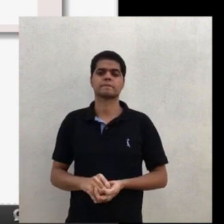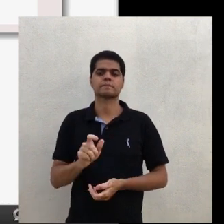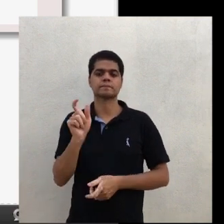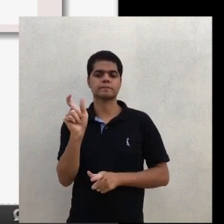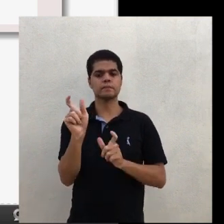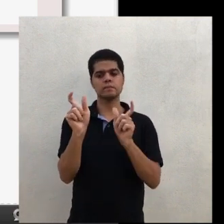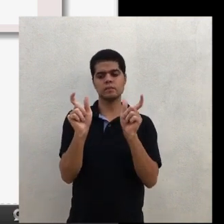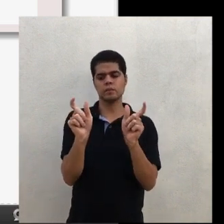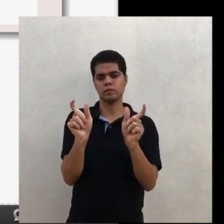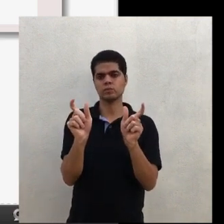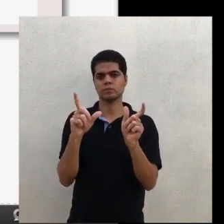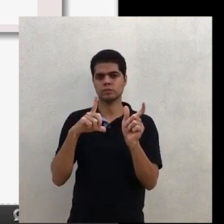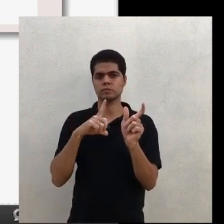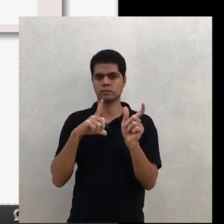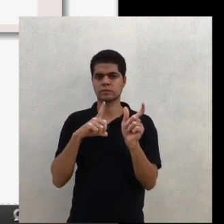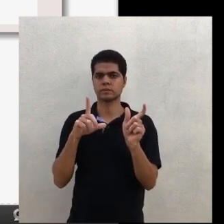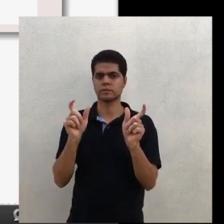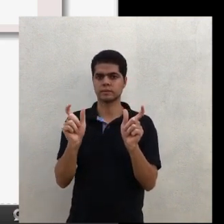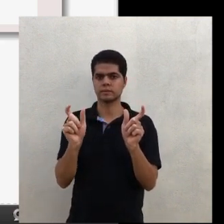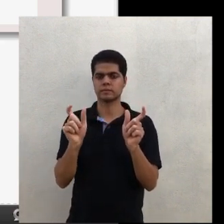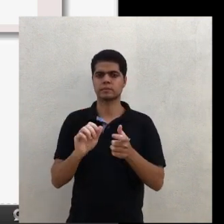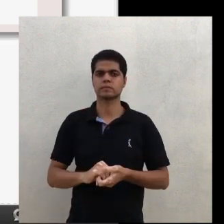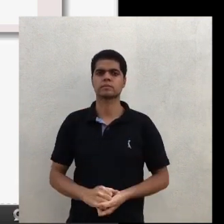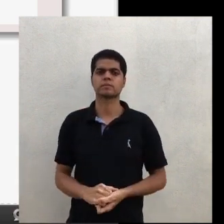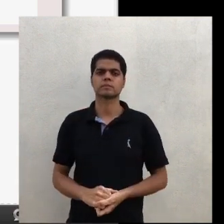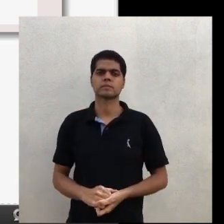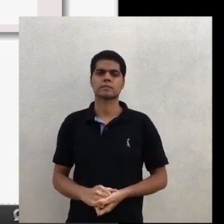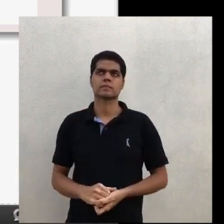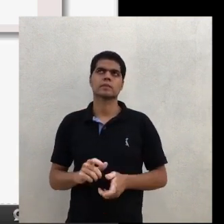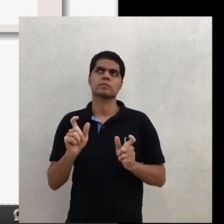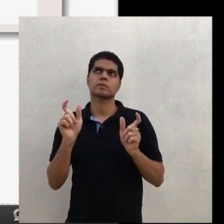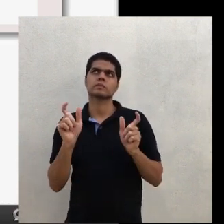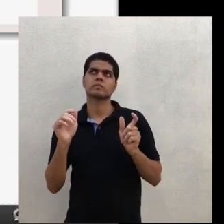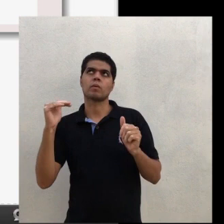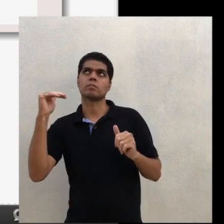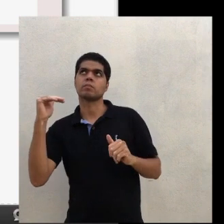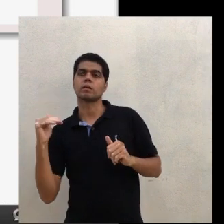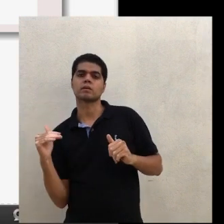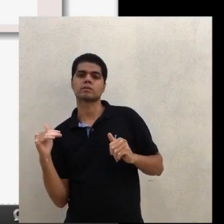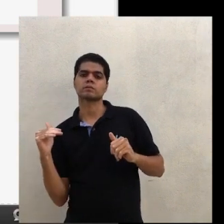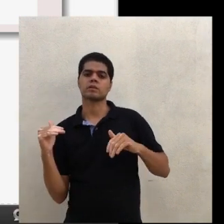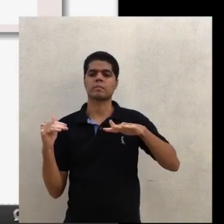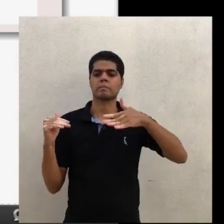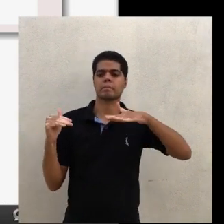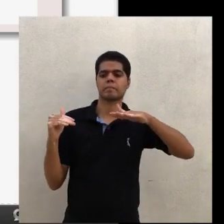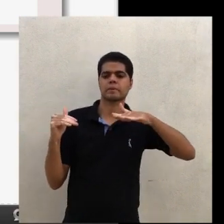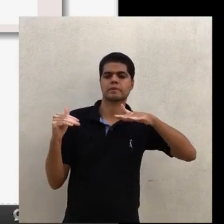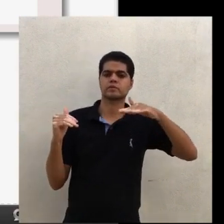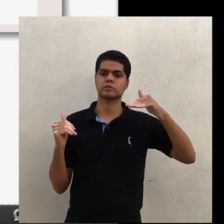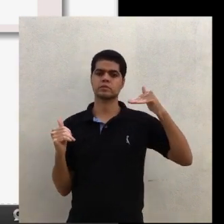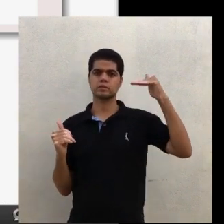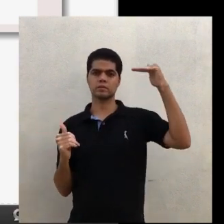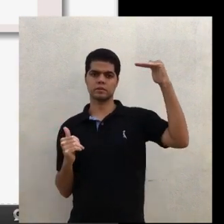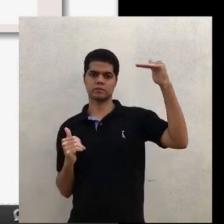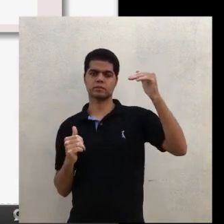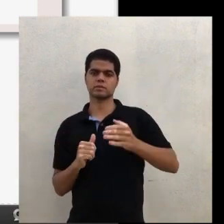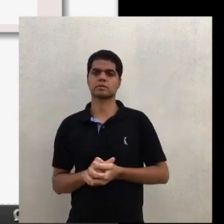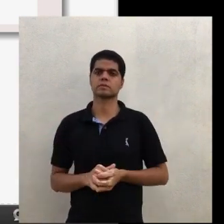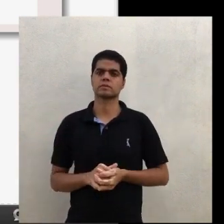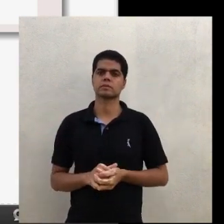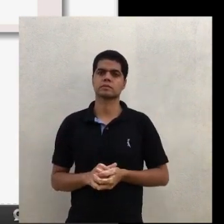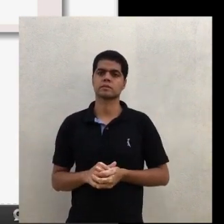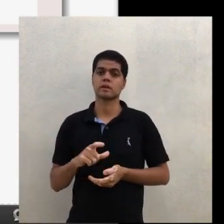baixa, média e alta, e eu vou colocar coordenadas geométricas para